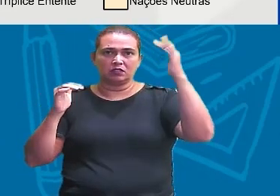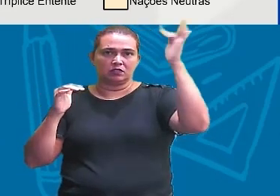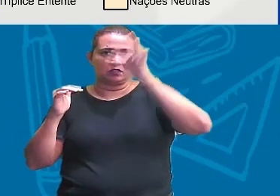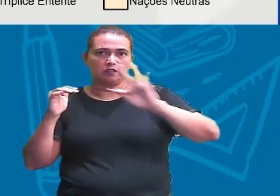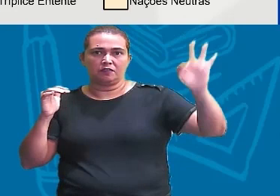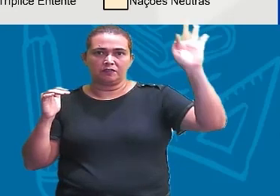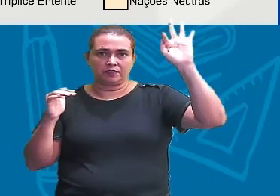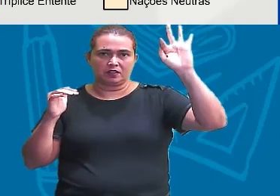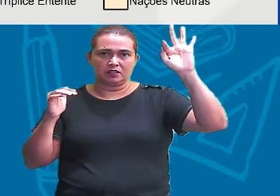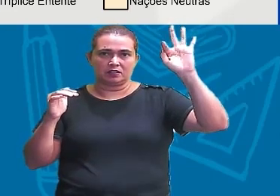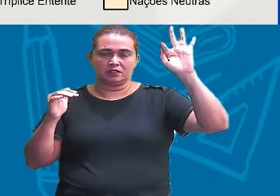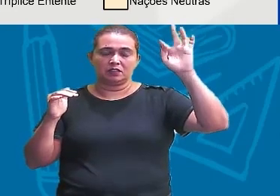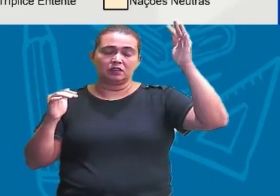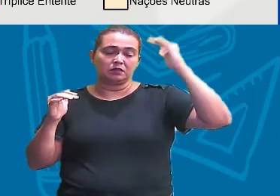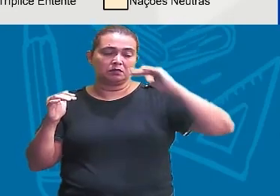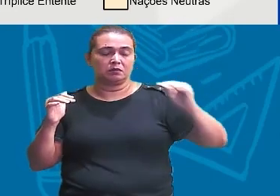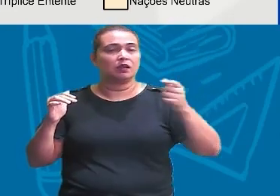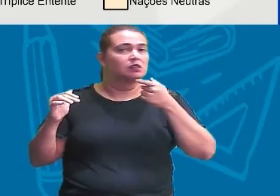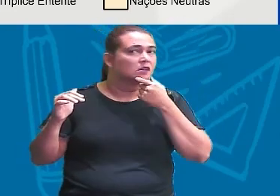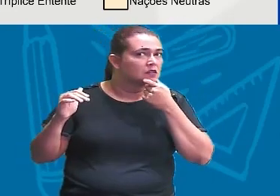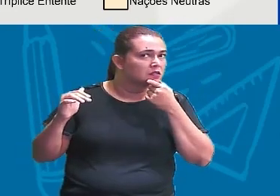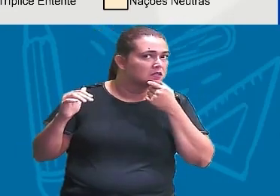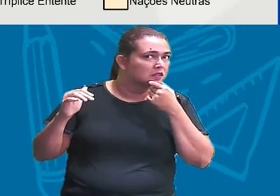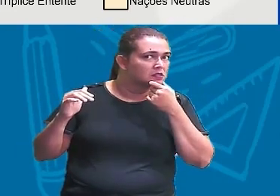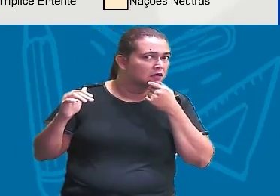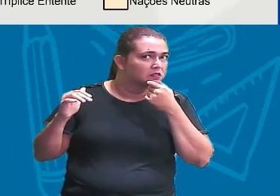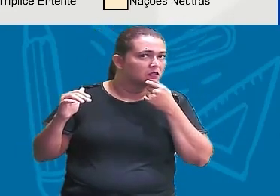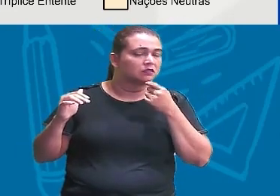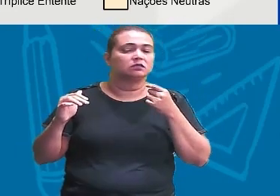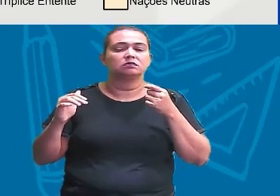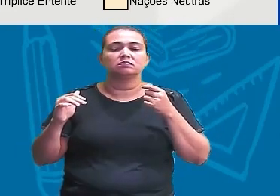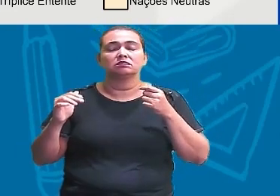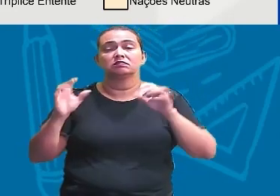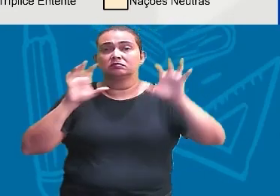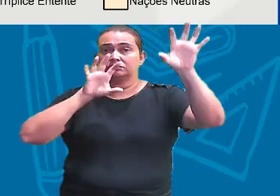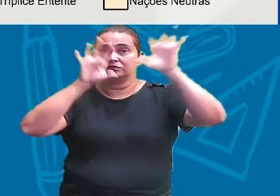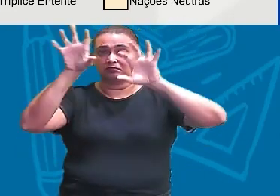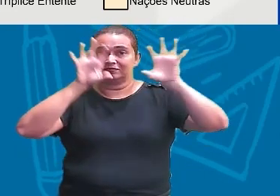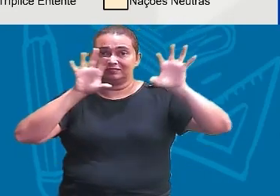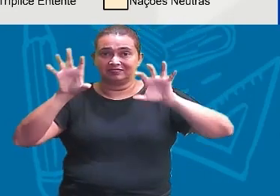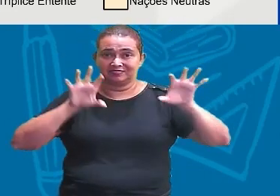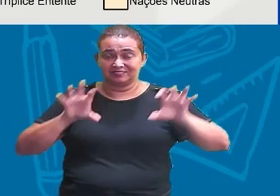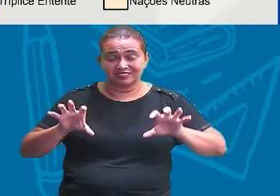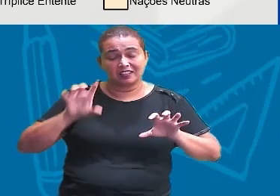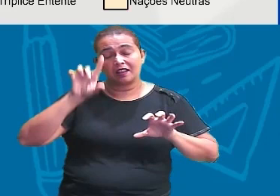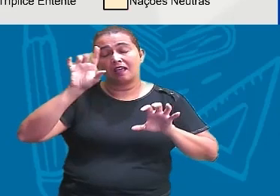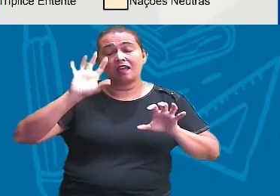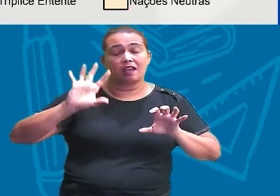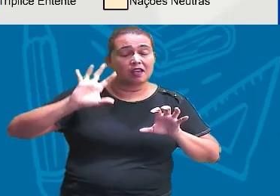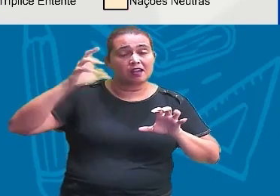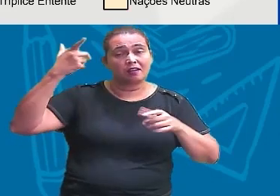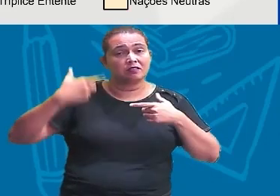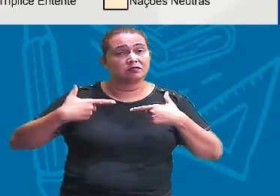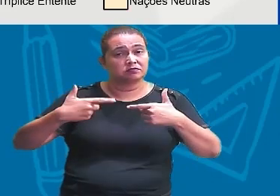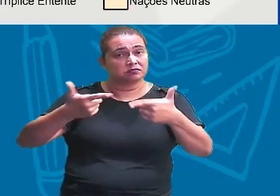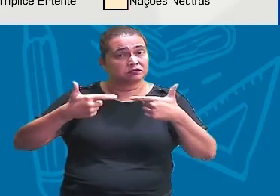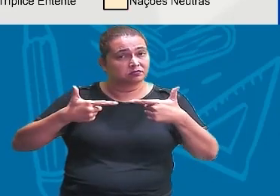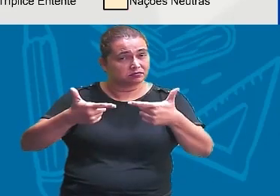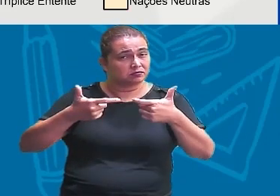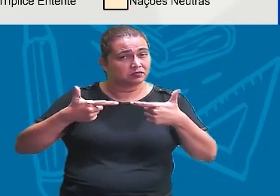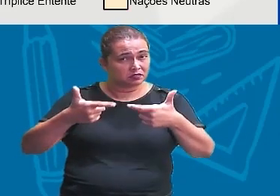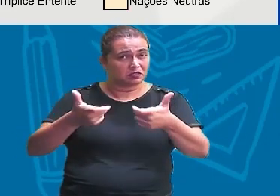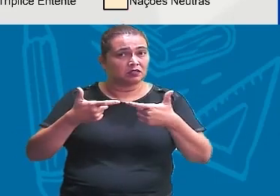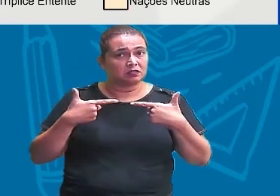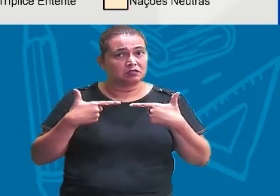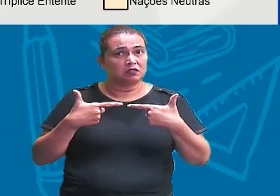pela Inglaterra. Então, é aí, nesse palco, que a guerra ela vai ocorrer, tá? Só que vamos lembrar,